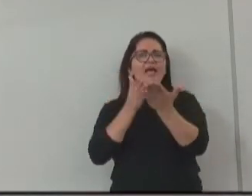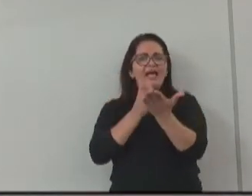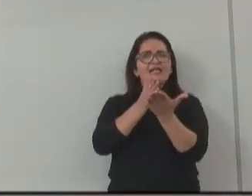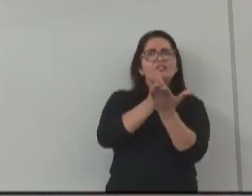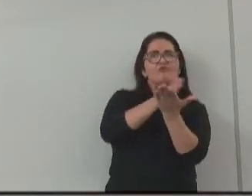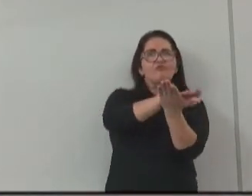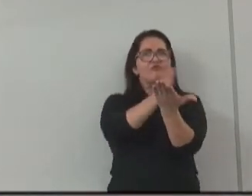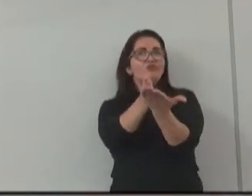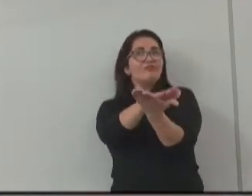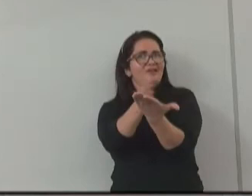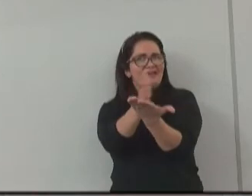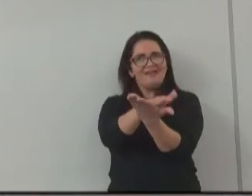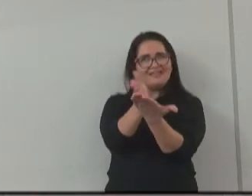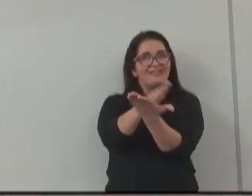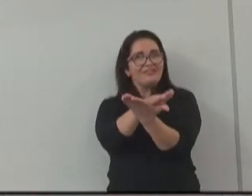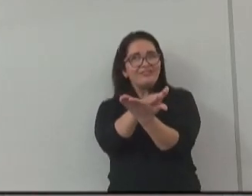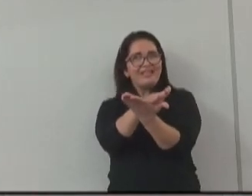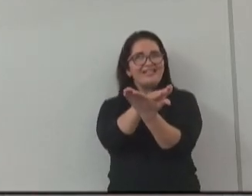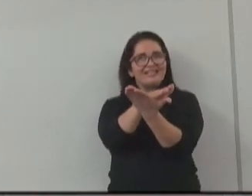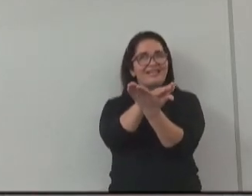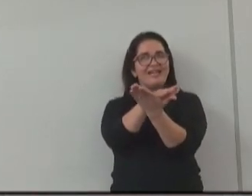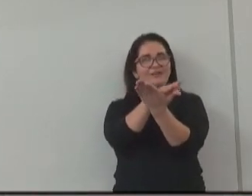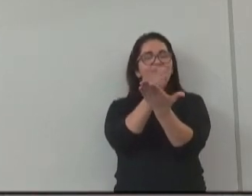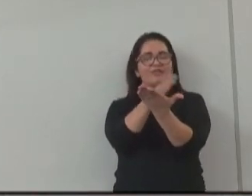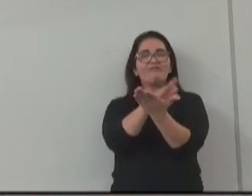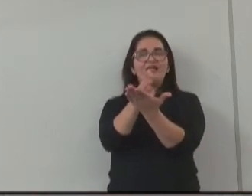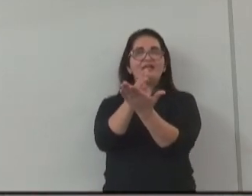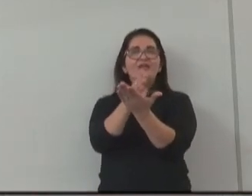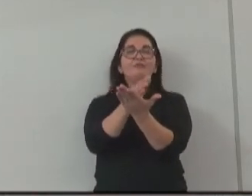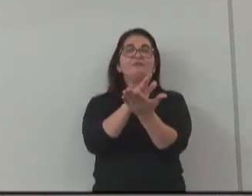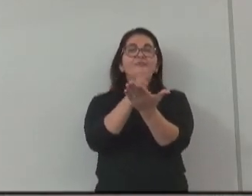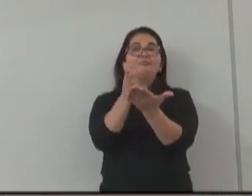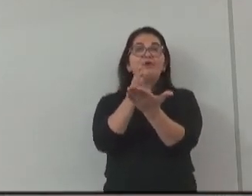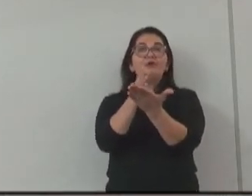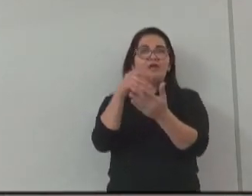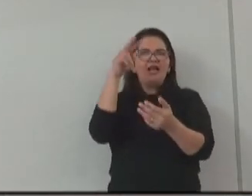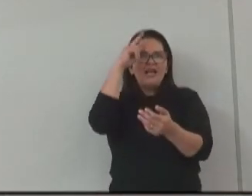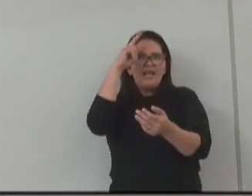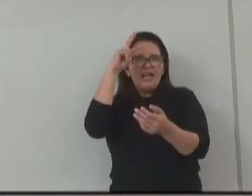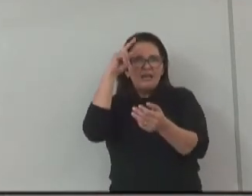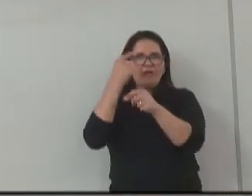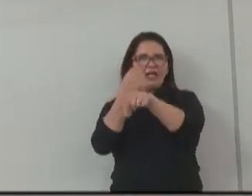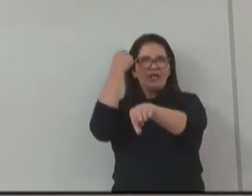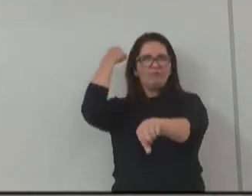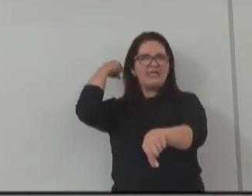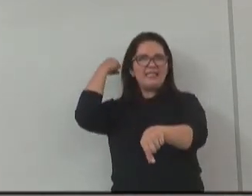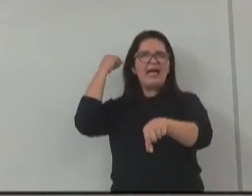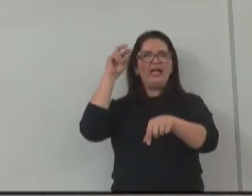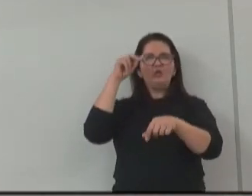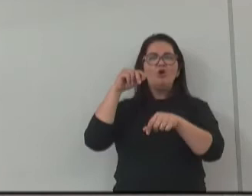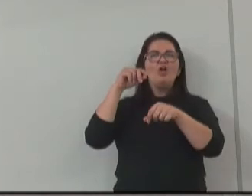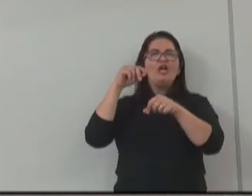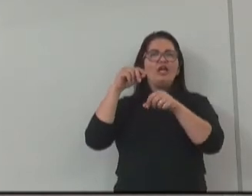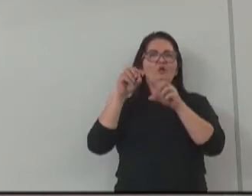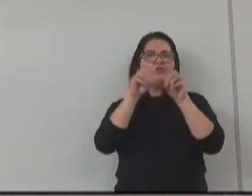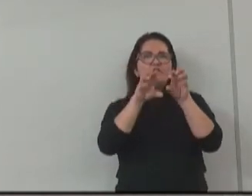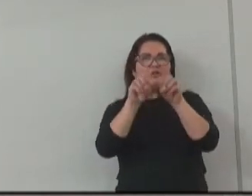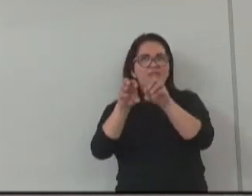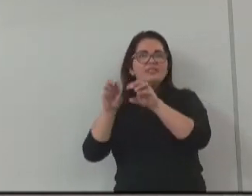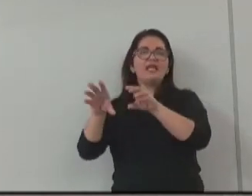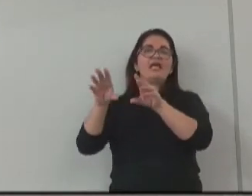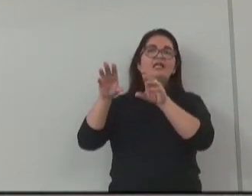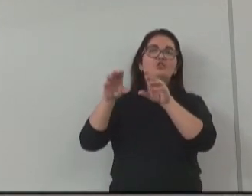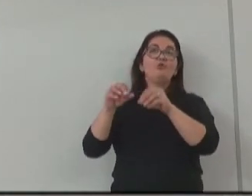eles fazem fronteira? Que fazem essas fronteiras com o país? Lembra que eu falei sobre o território? Que às vezes vocês vão